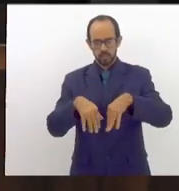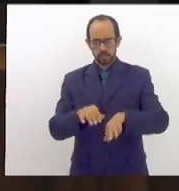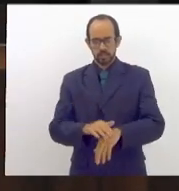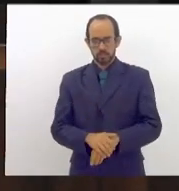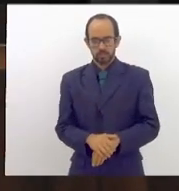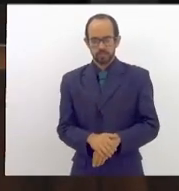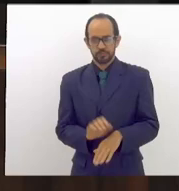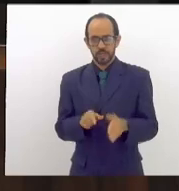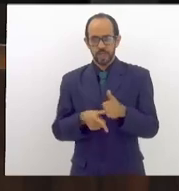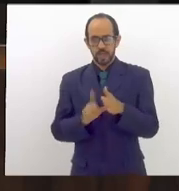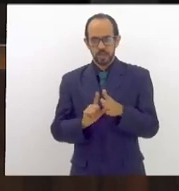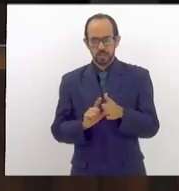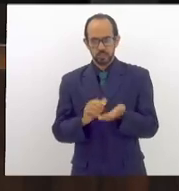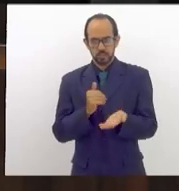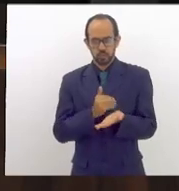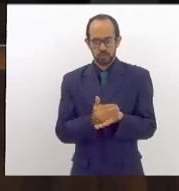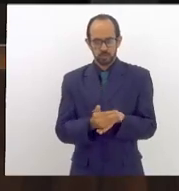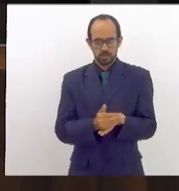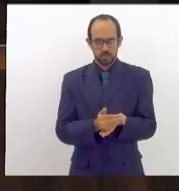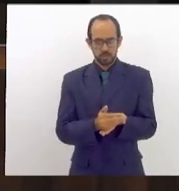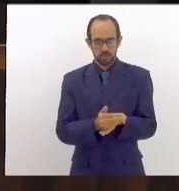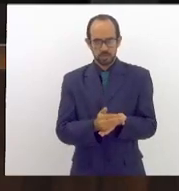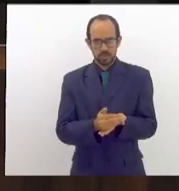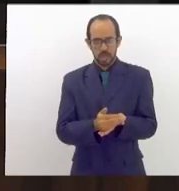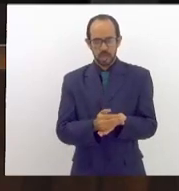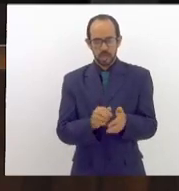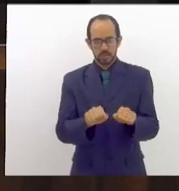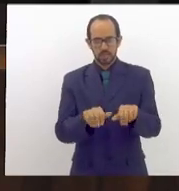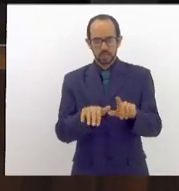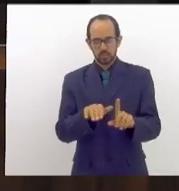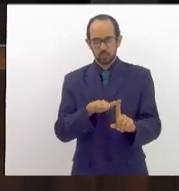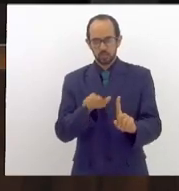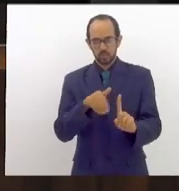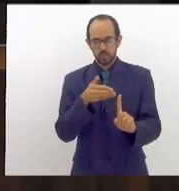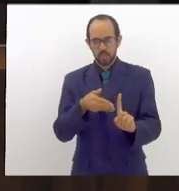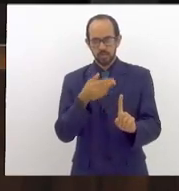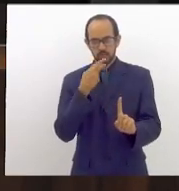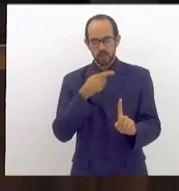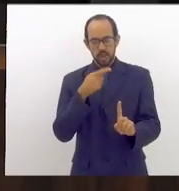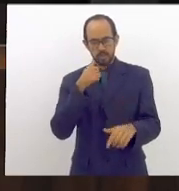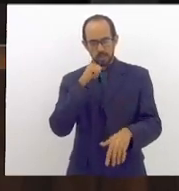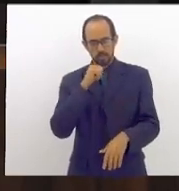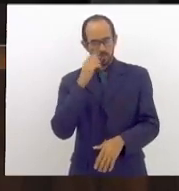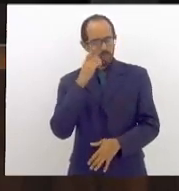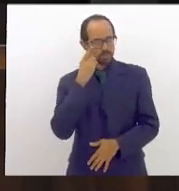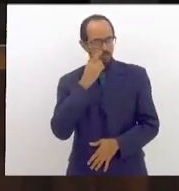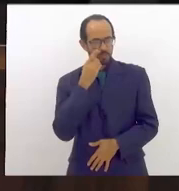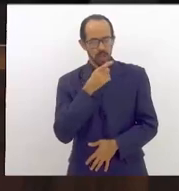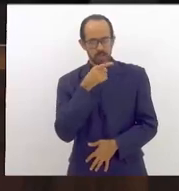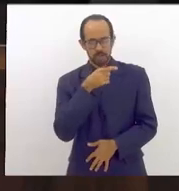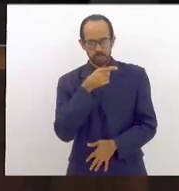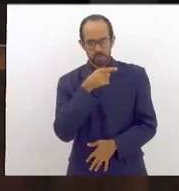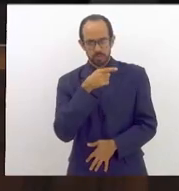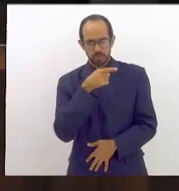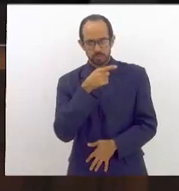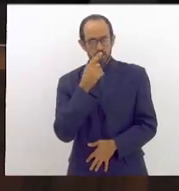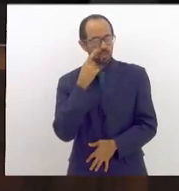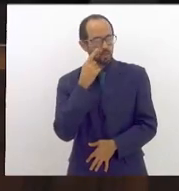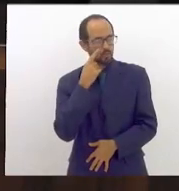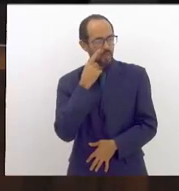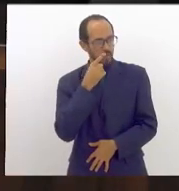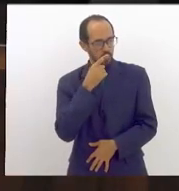abrir a sessão solene primeiro dizer para os deputados vendo aqui